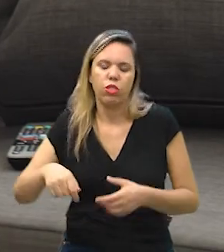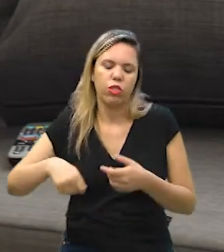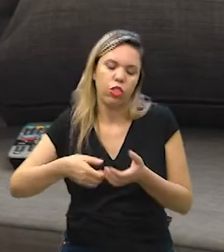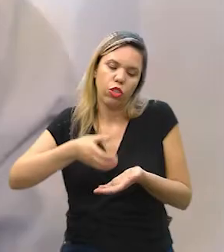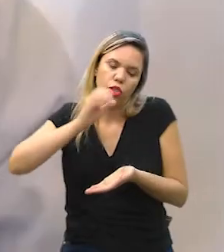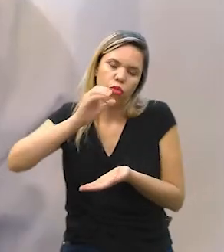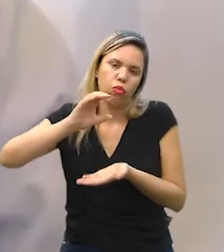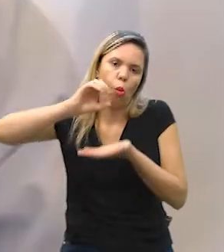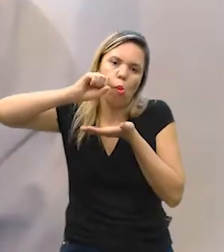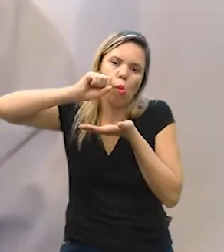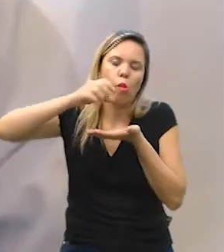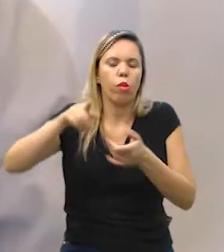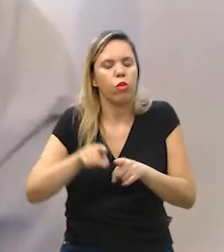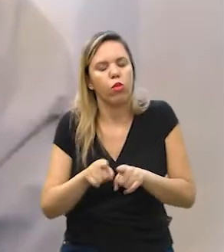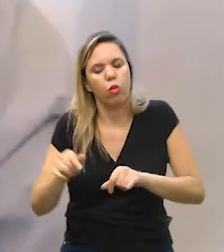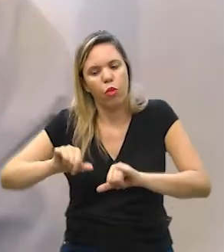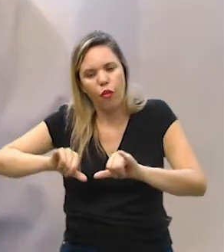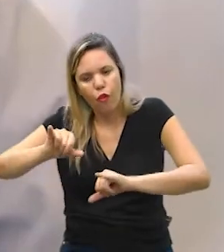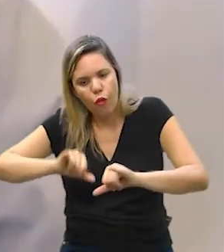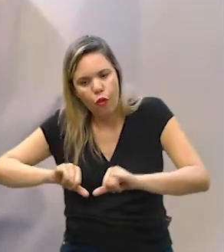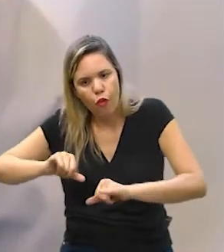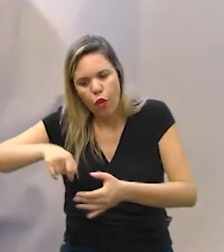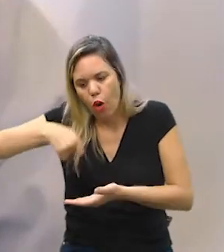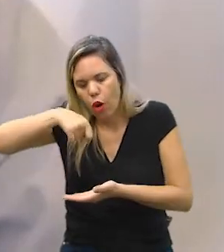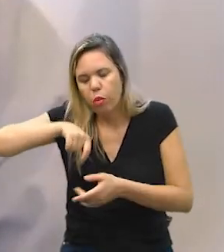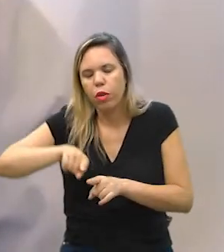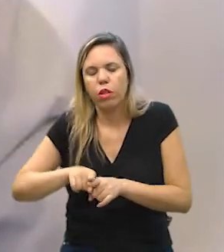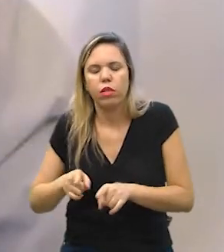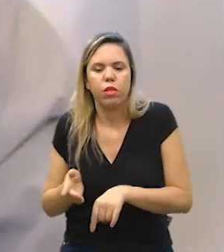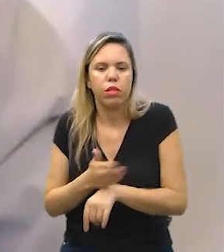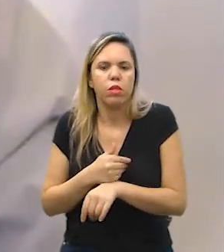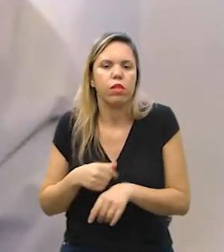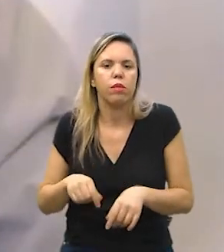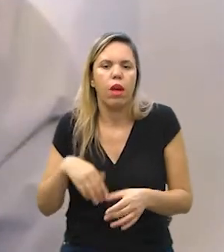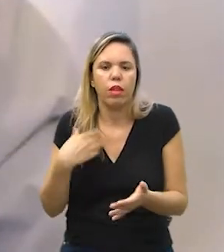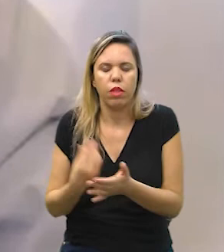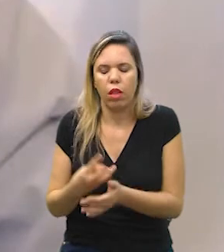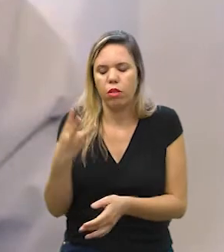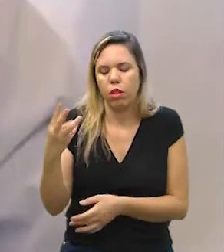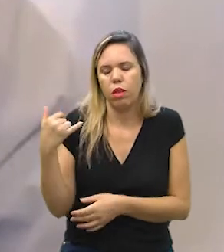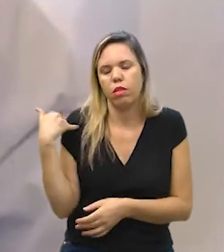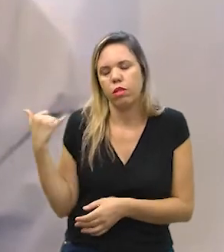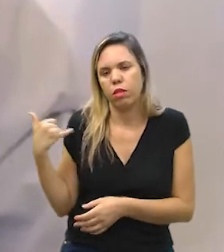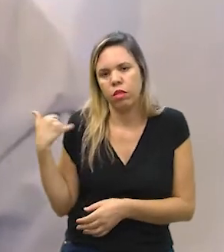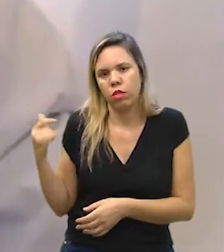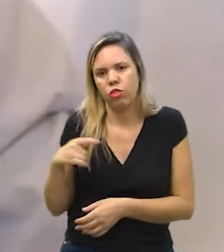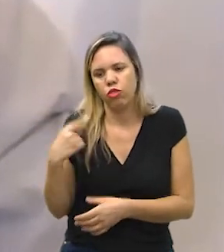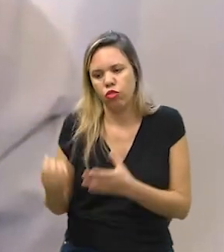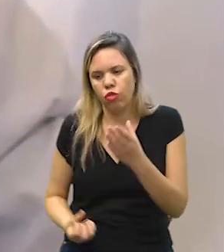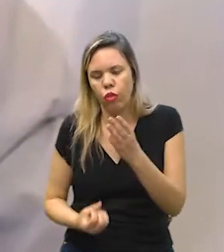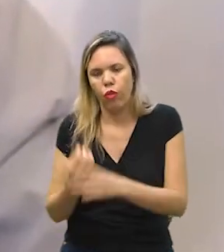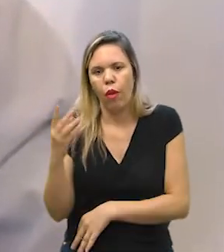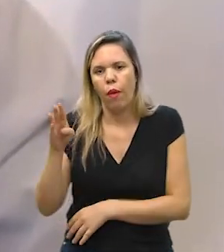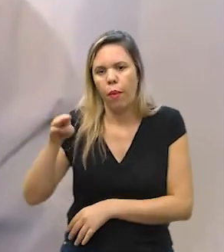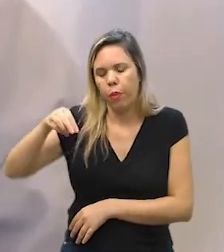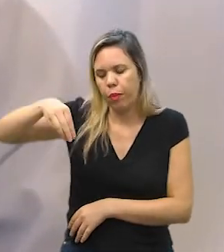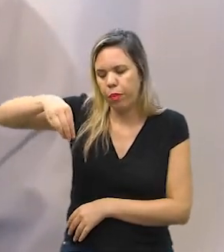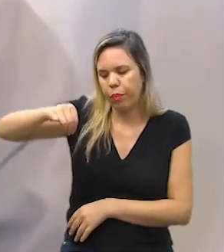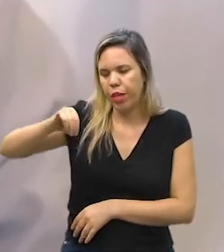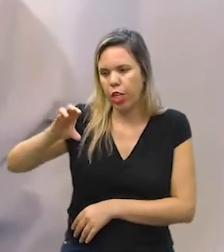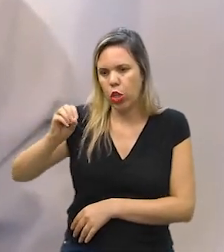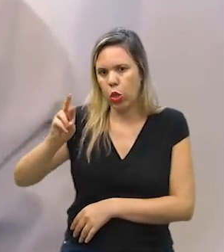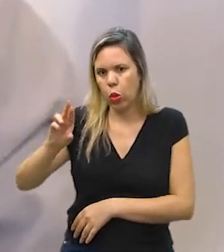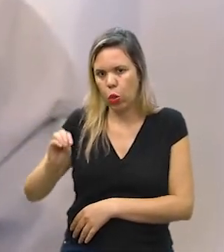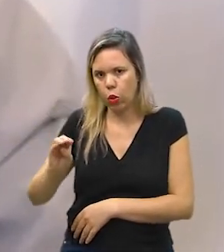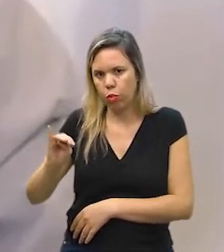cedo. A gente forma a nossa microbiota até os 3 anos de idade. A partir dos 3 anos de idade, a microbiota está formada, é